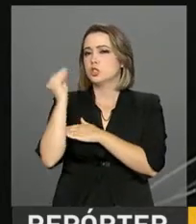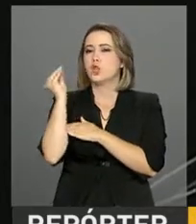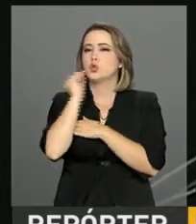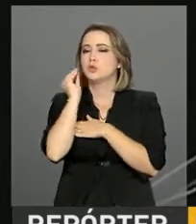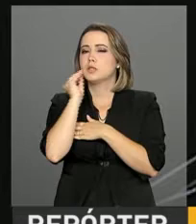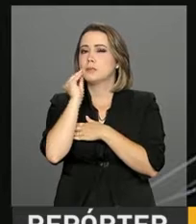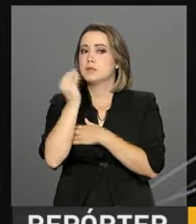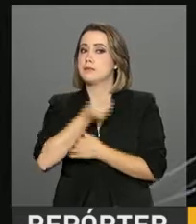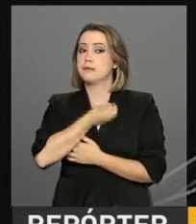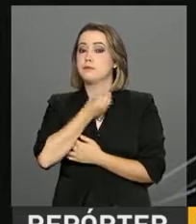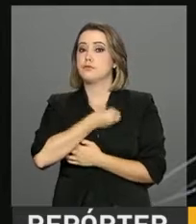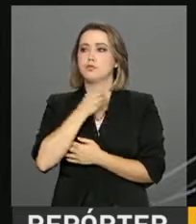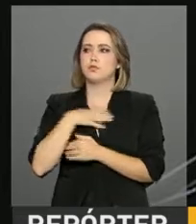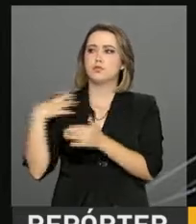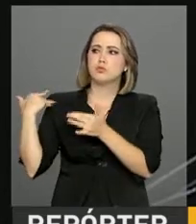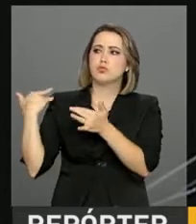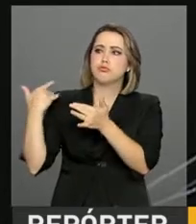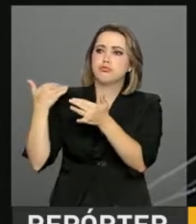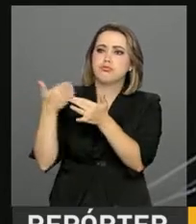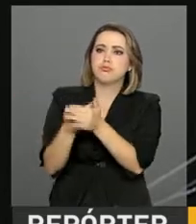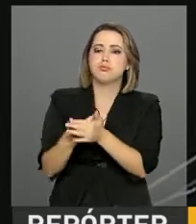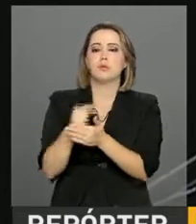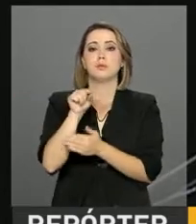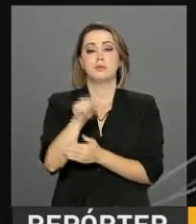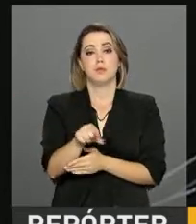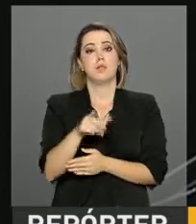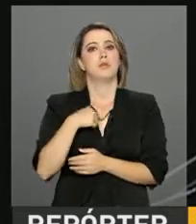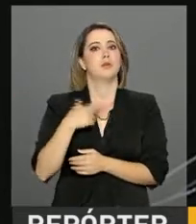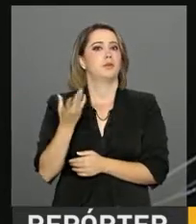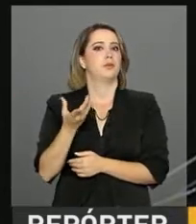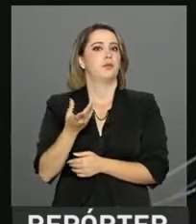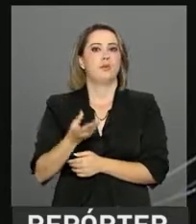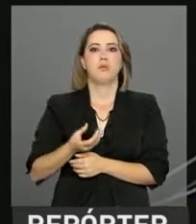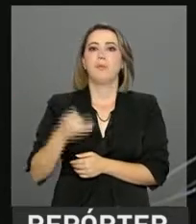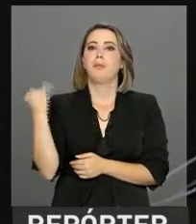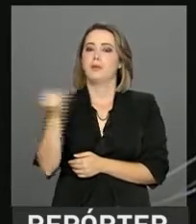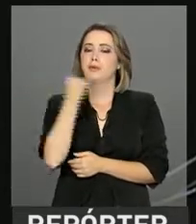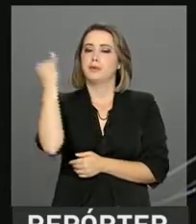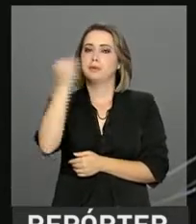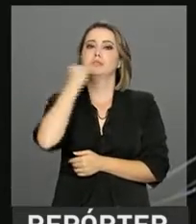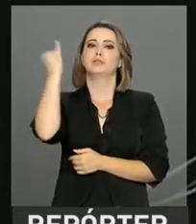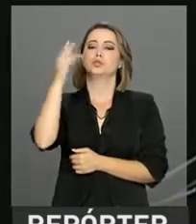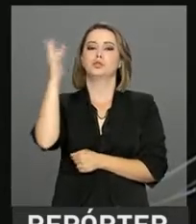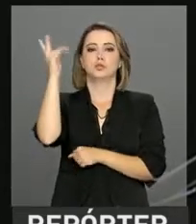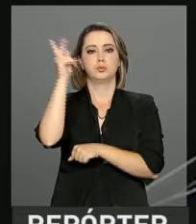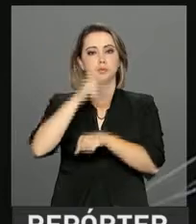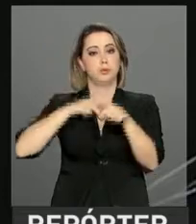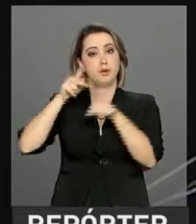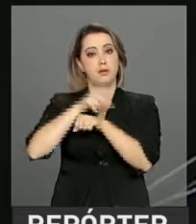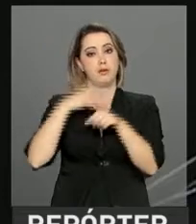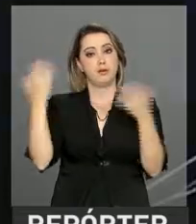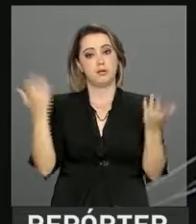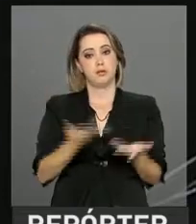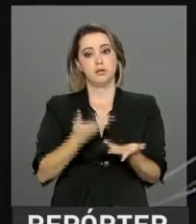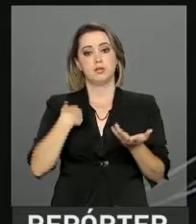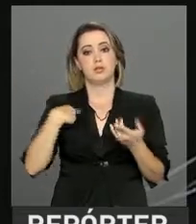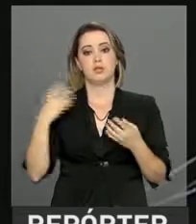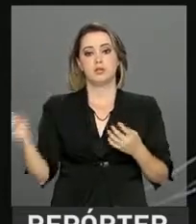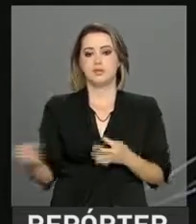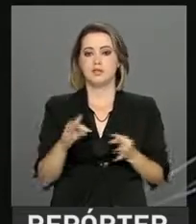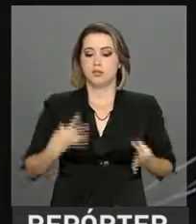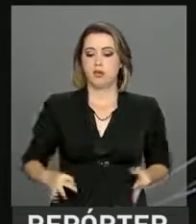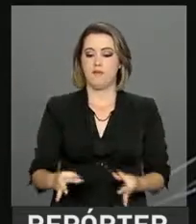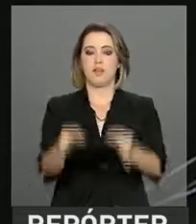vida do país principalmente nessa tecnologia